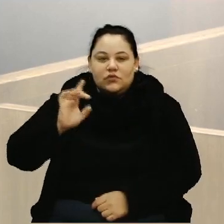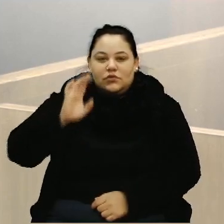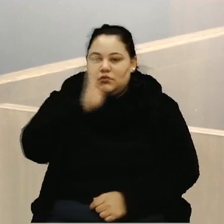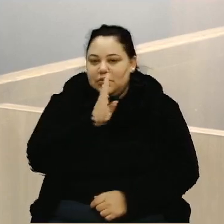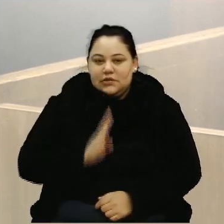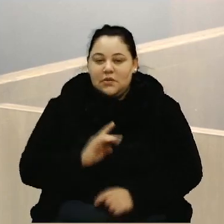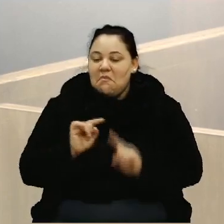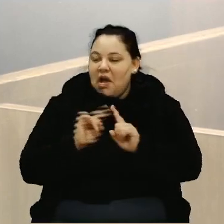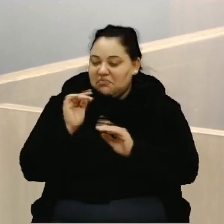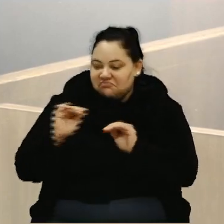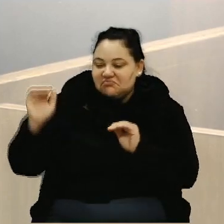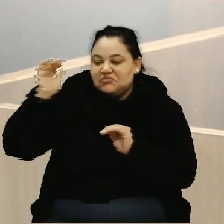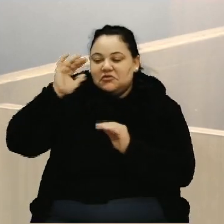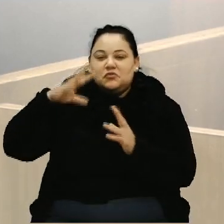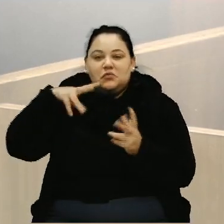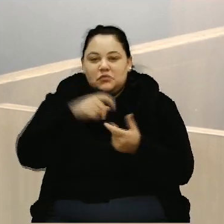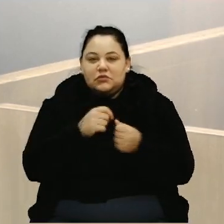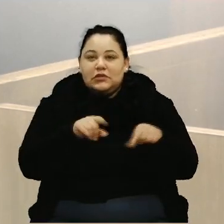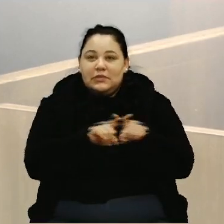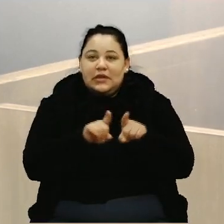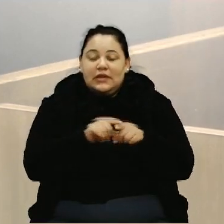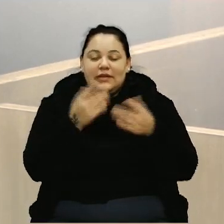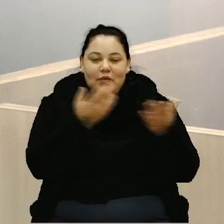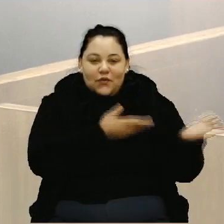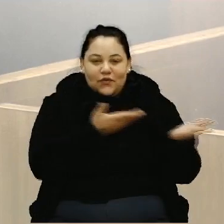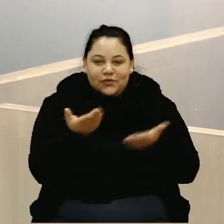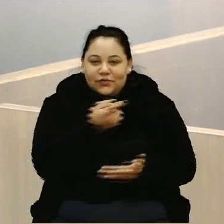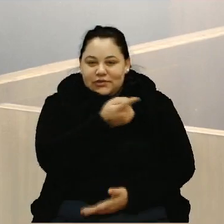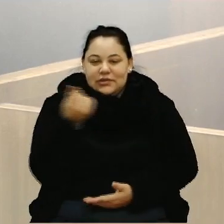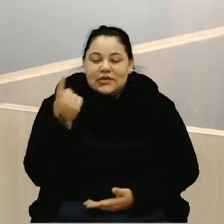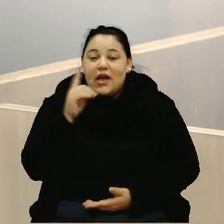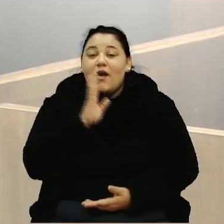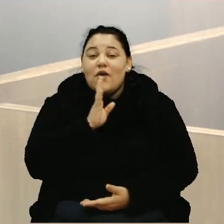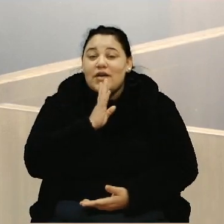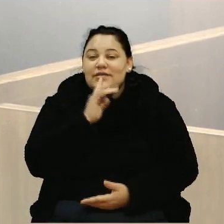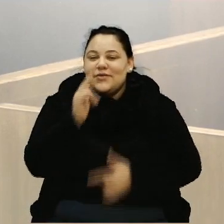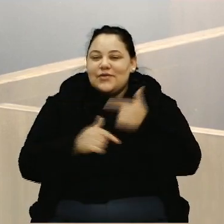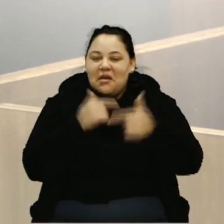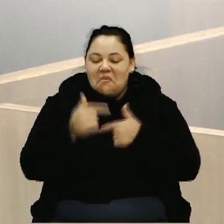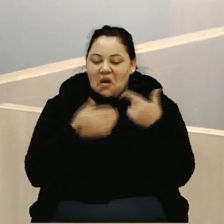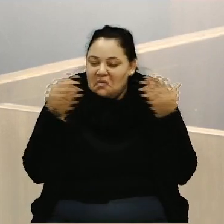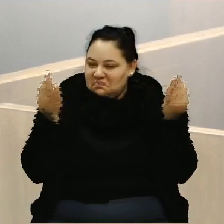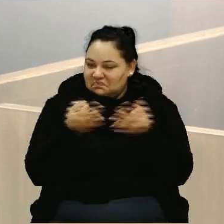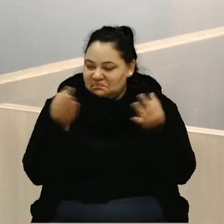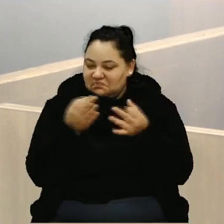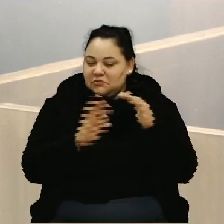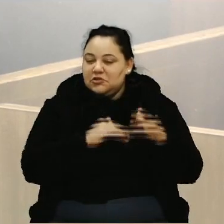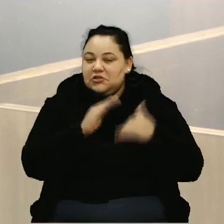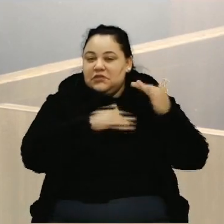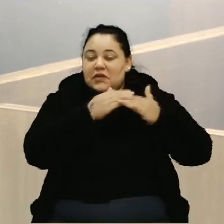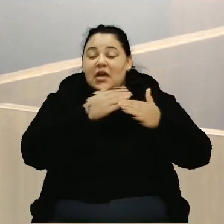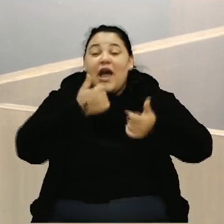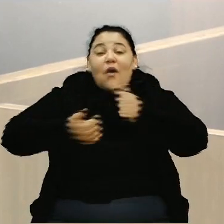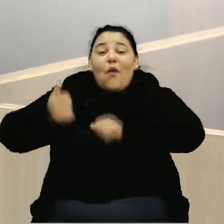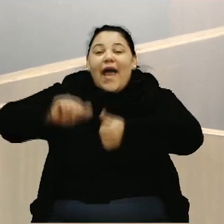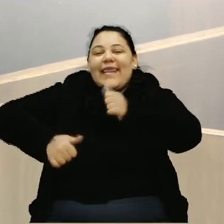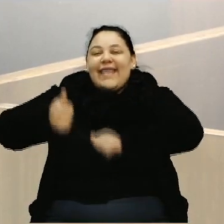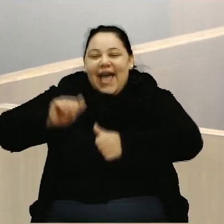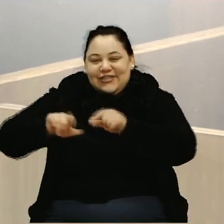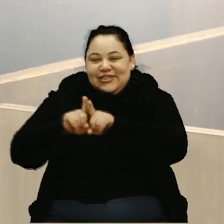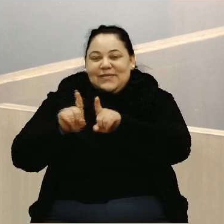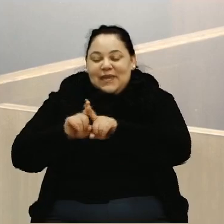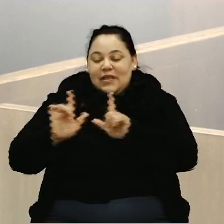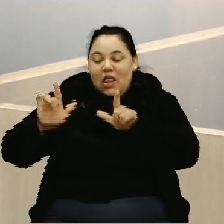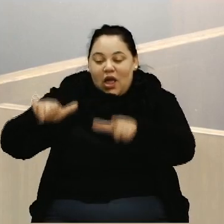a nível mundial. Então eu convido vocês a conhecer esse trabalho de eficiência no desenvolvimento e também na qualidade na localidade